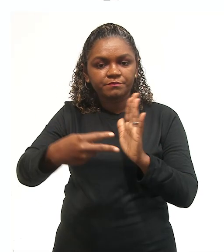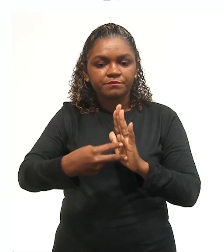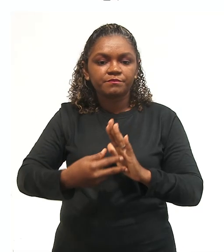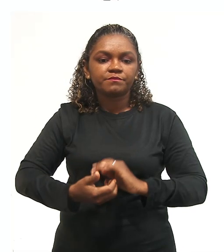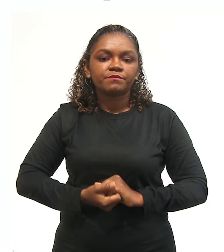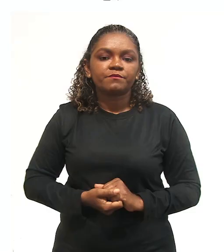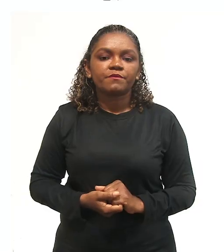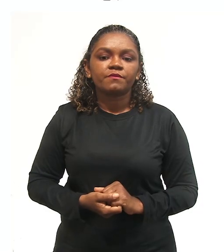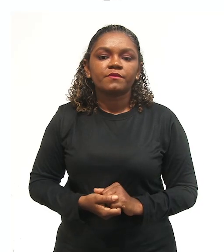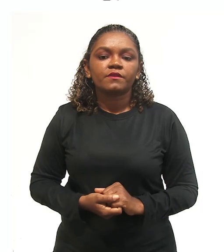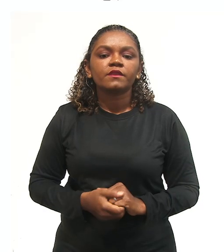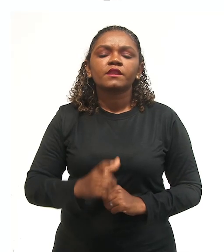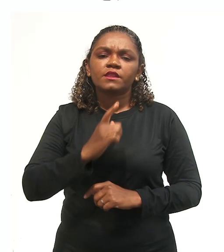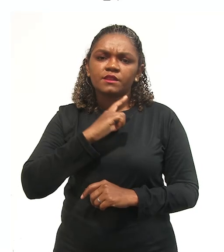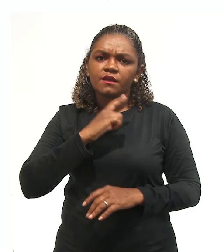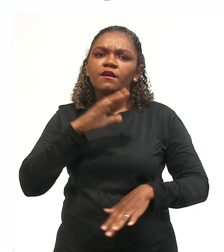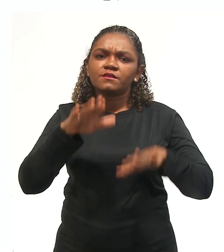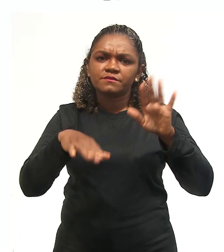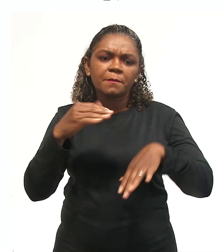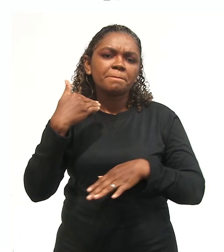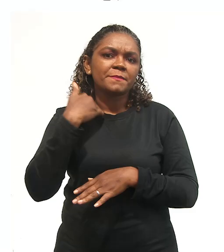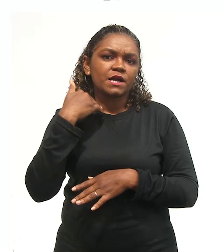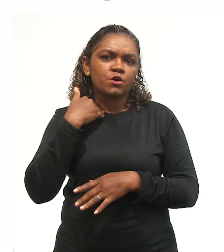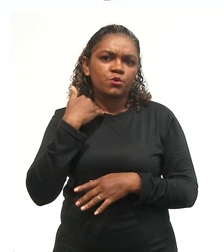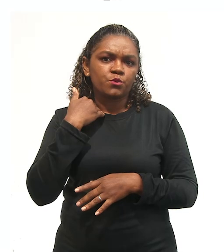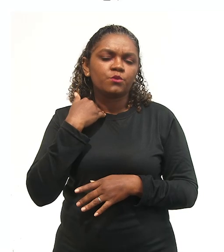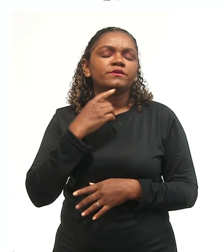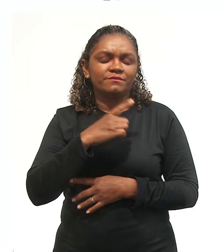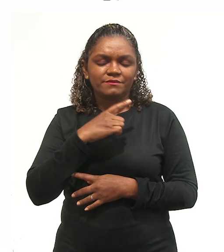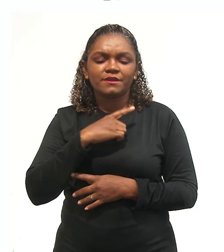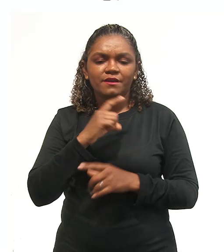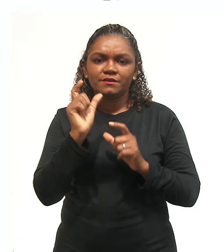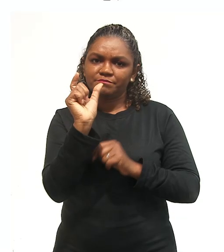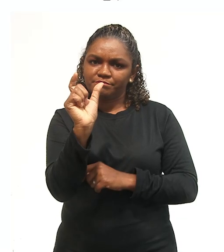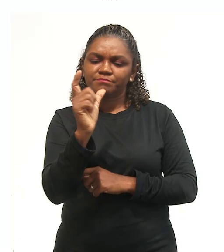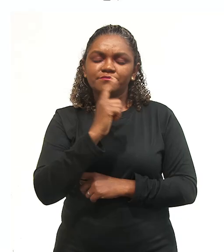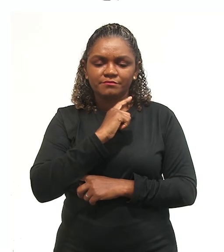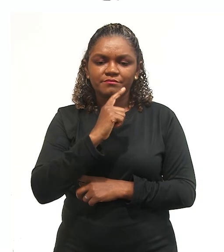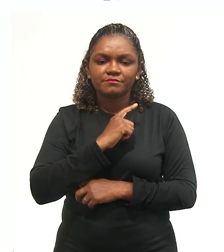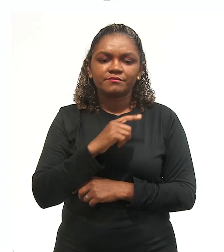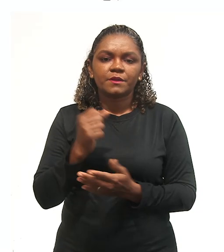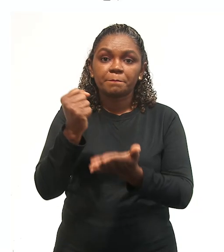comum a gente ver em empréstimos bancários.